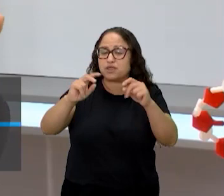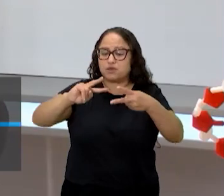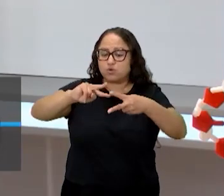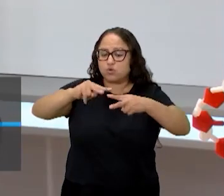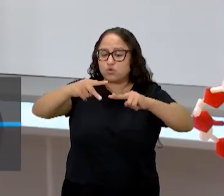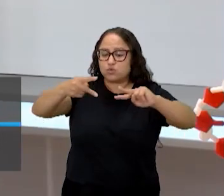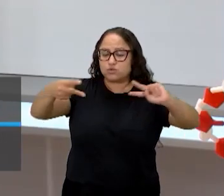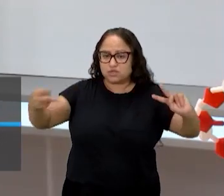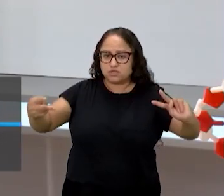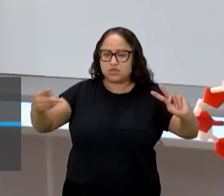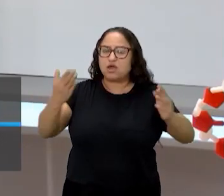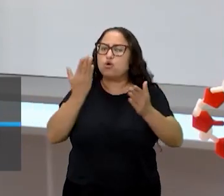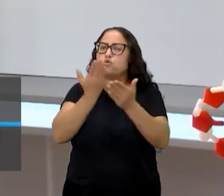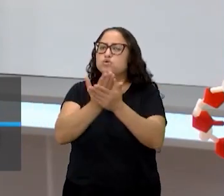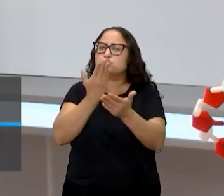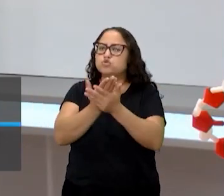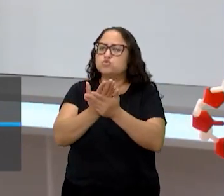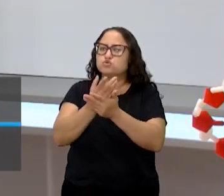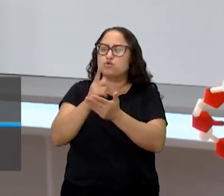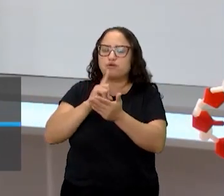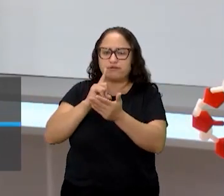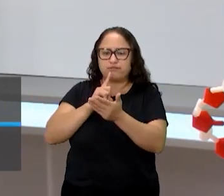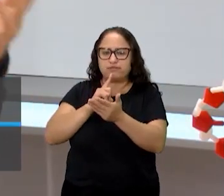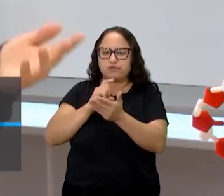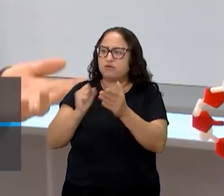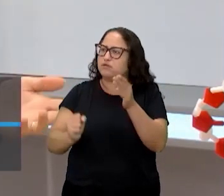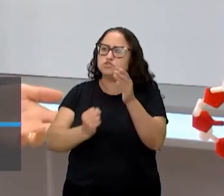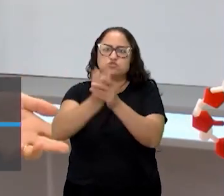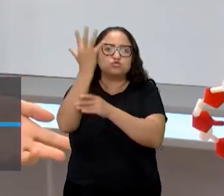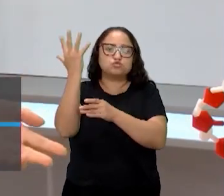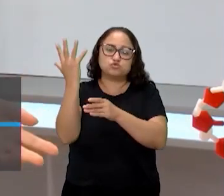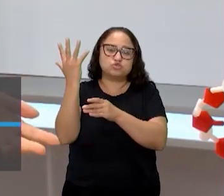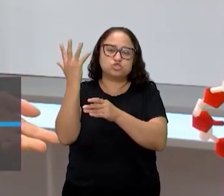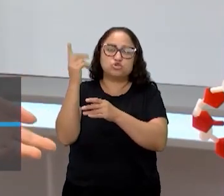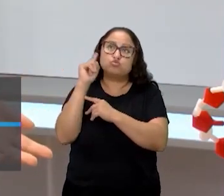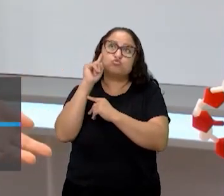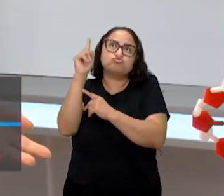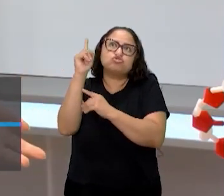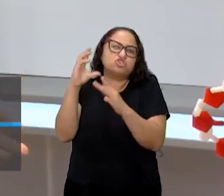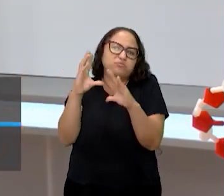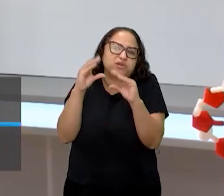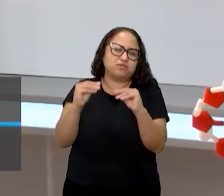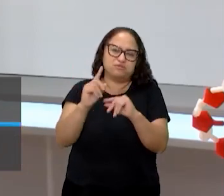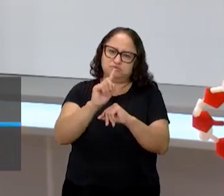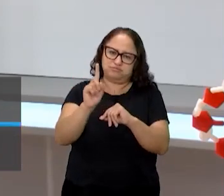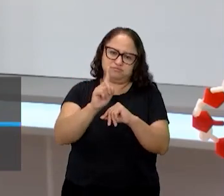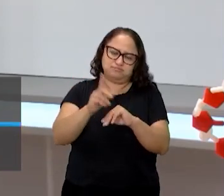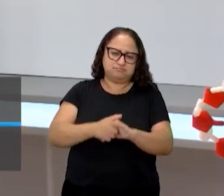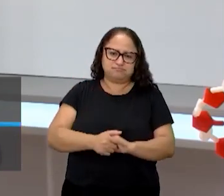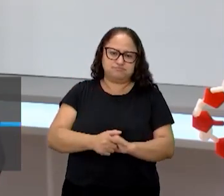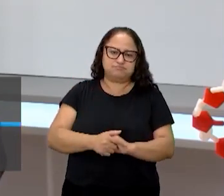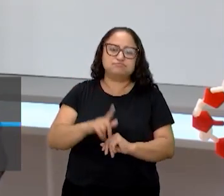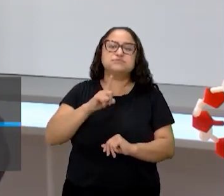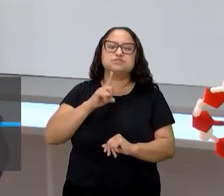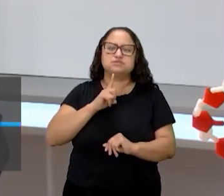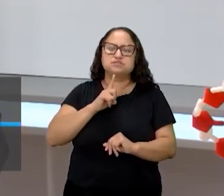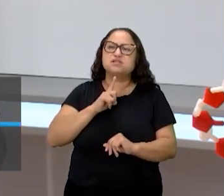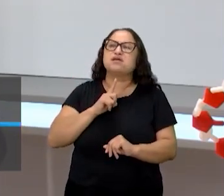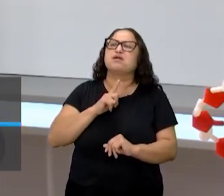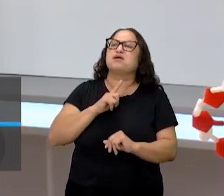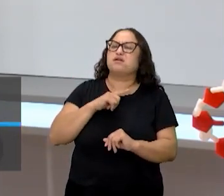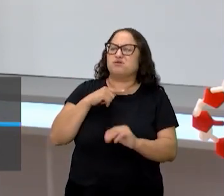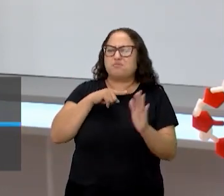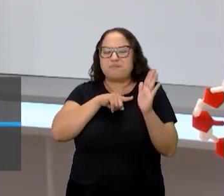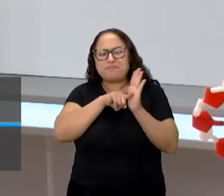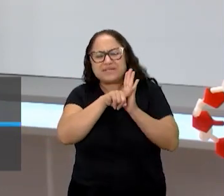DNA e o estudo a respeito do DNA não surgiu também, né, Giba, de um dia para a noite. Então, houve uma série